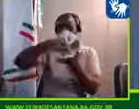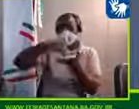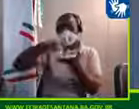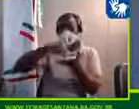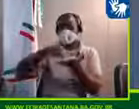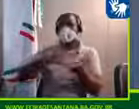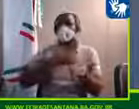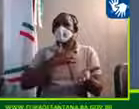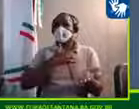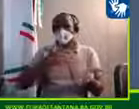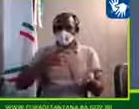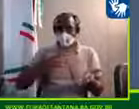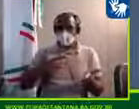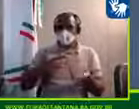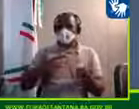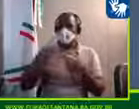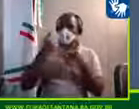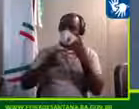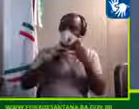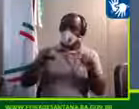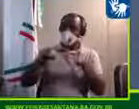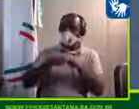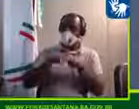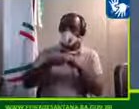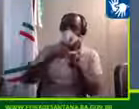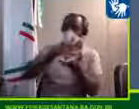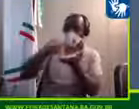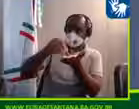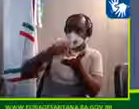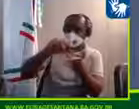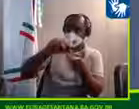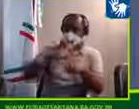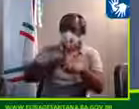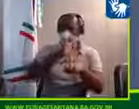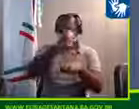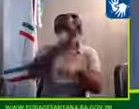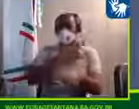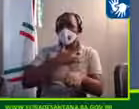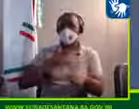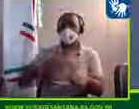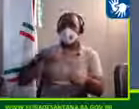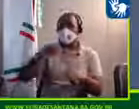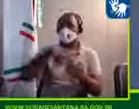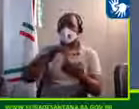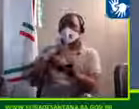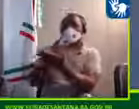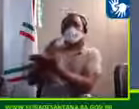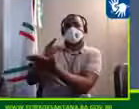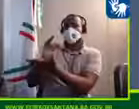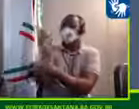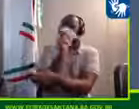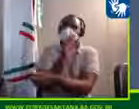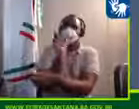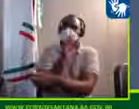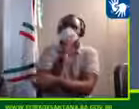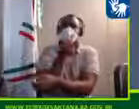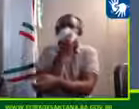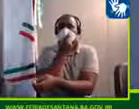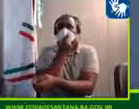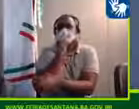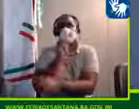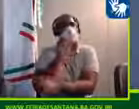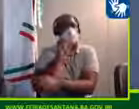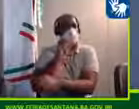também no que diz respeito à Secretaria Estadual de Saúde. Não compramos esse medicamento.